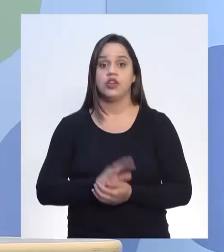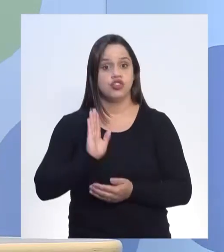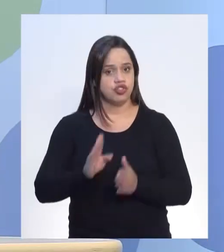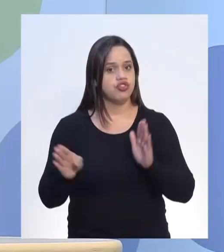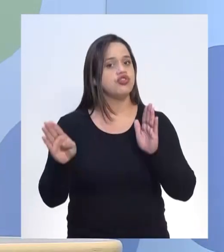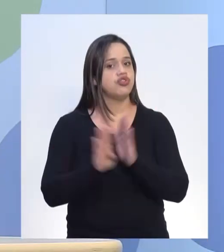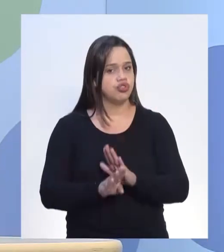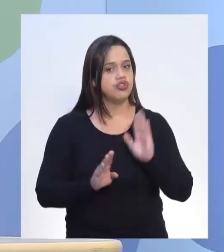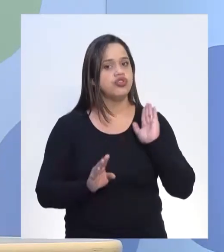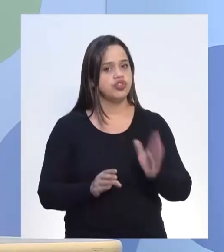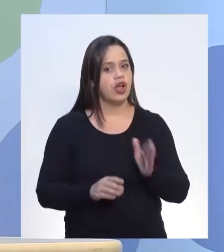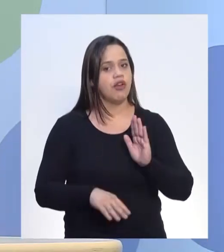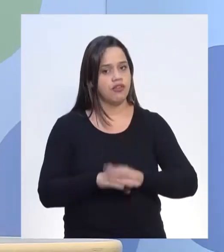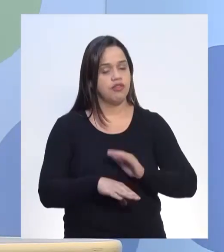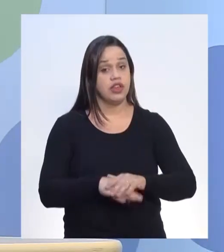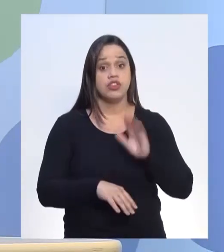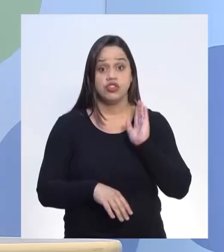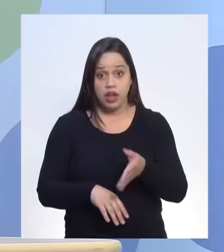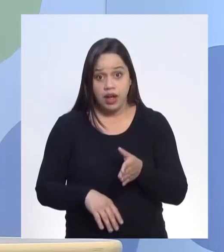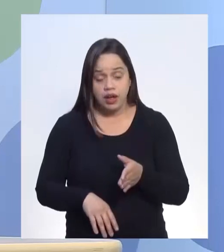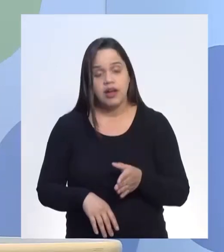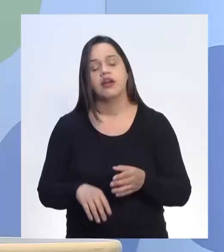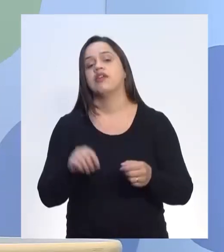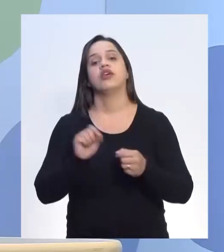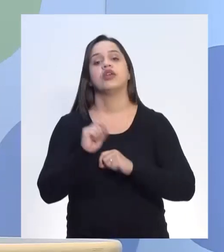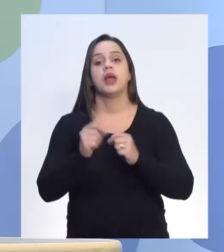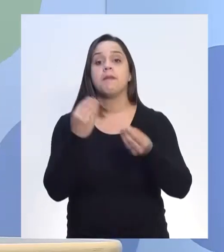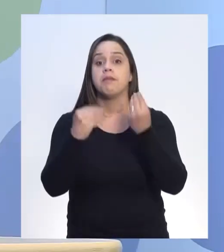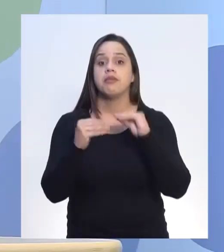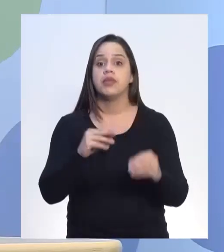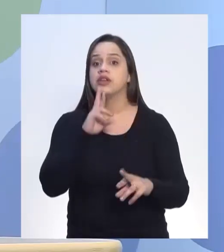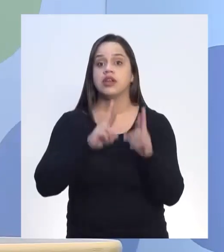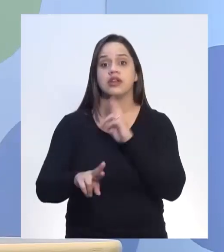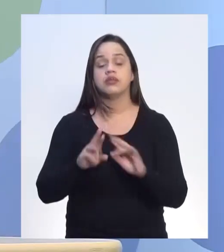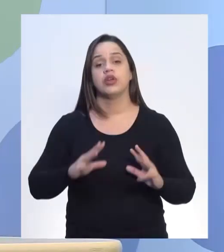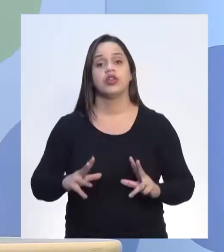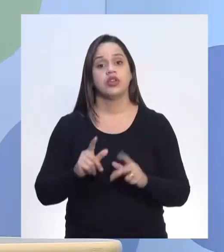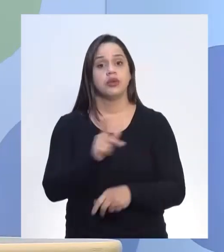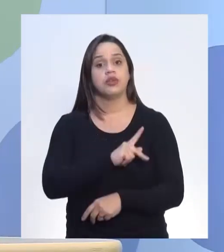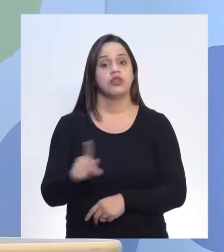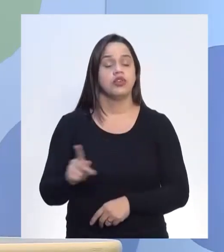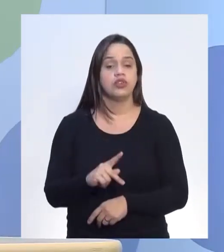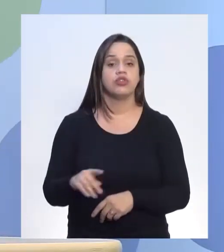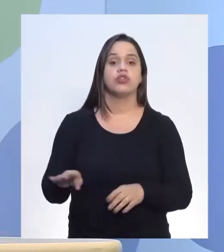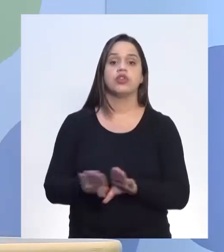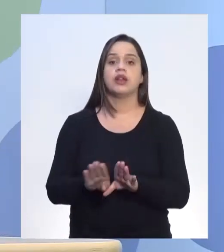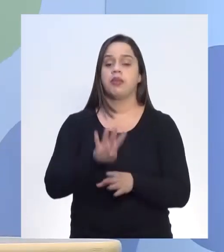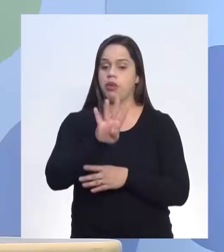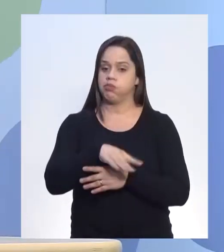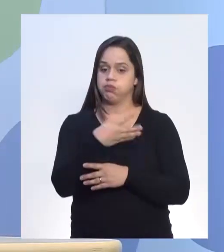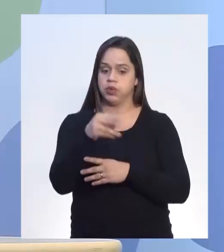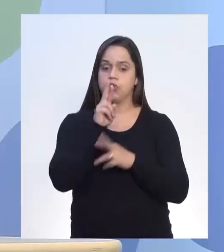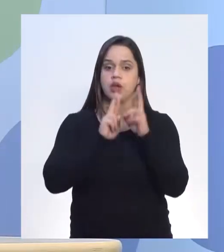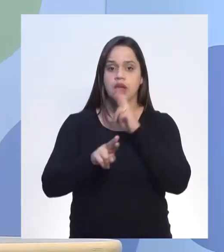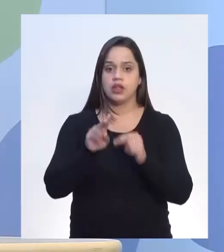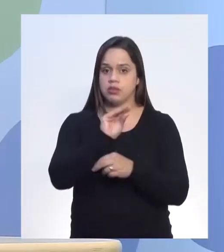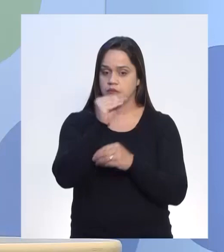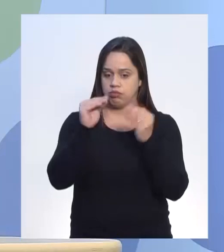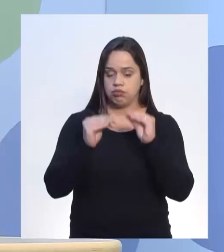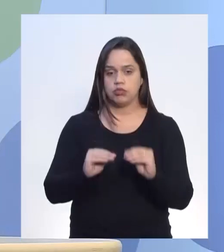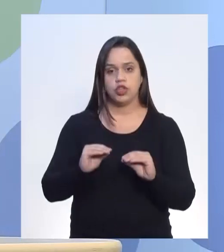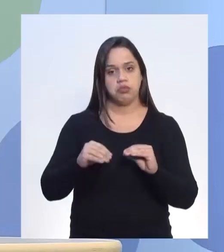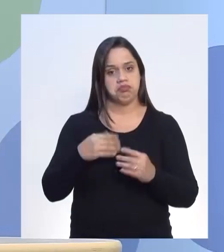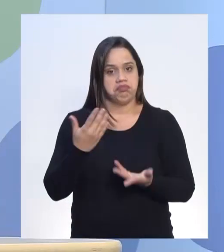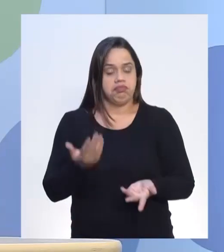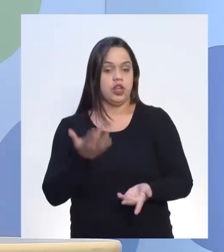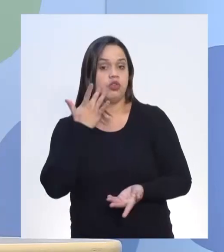Já chegaram, já fizeram. Se você fez a AP, mande os resultados para o seu professor, passem lá o gabarito, não sei como todo mundo